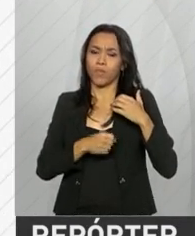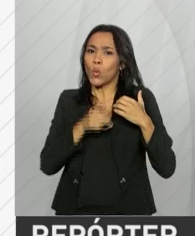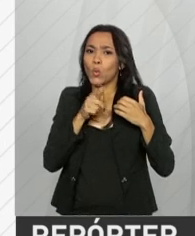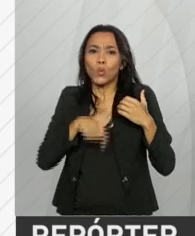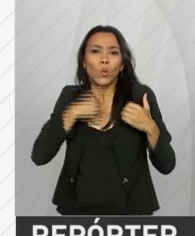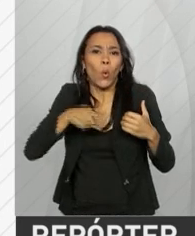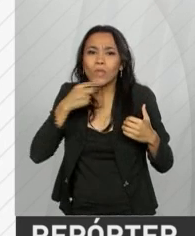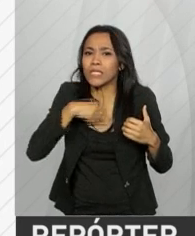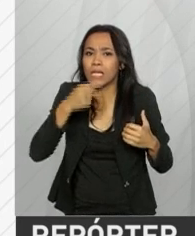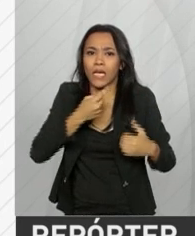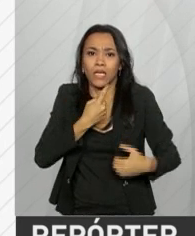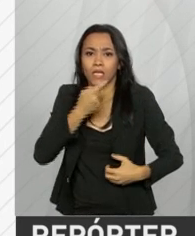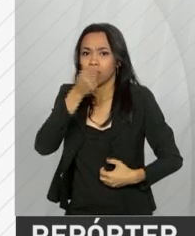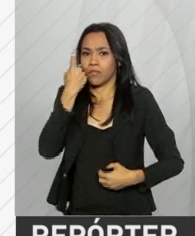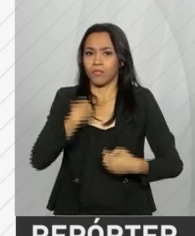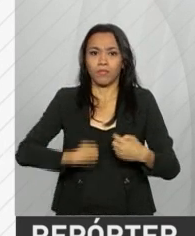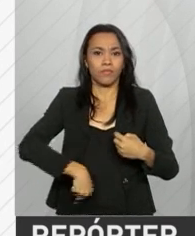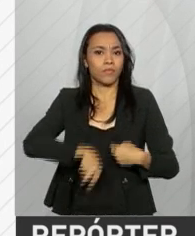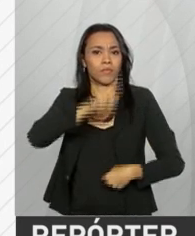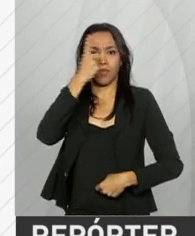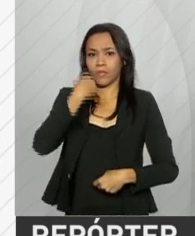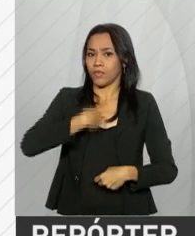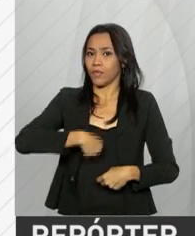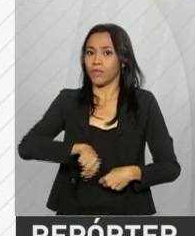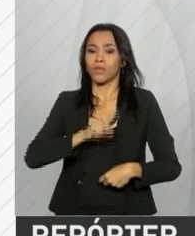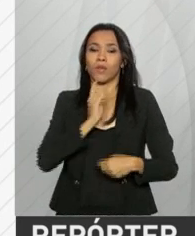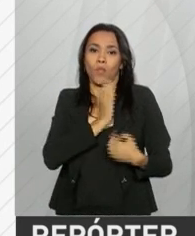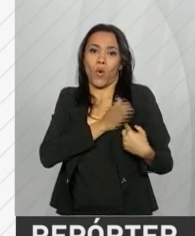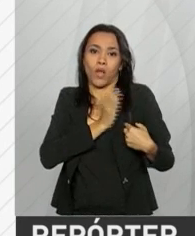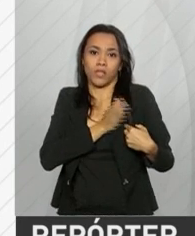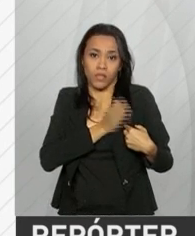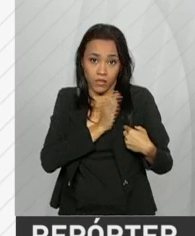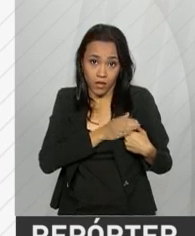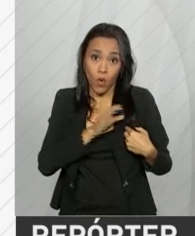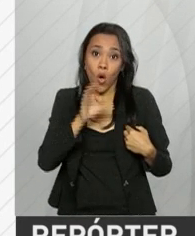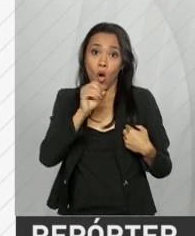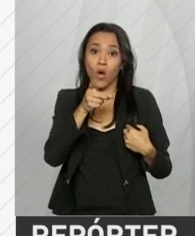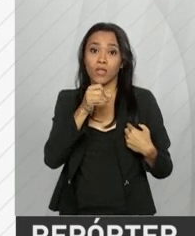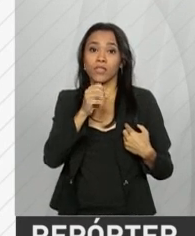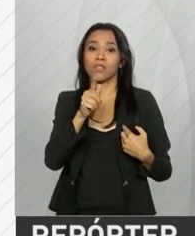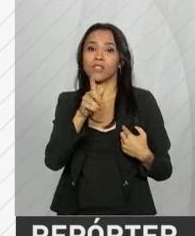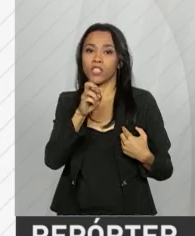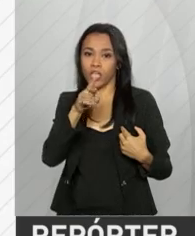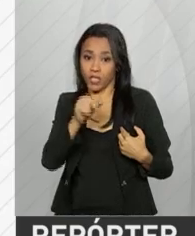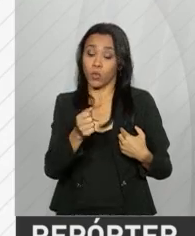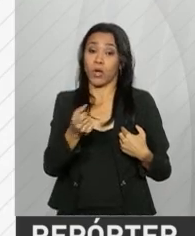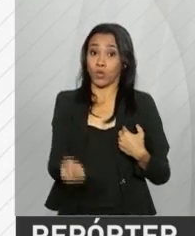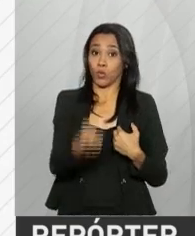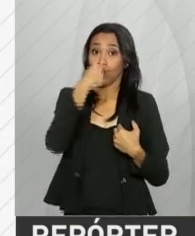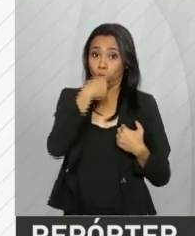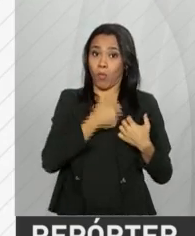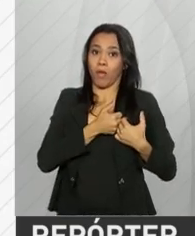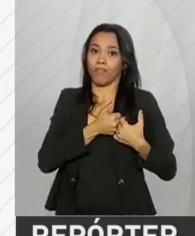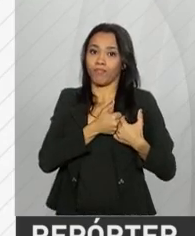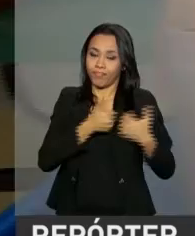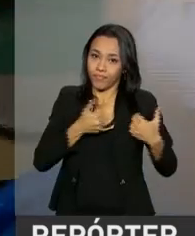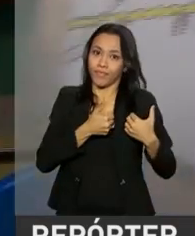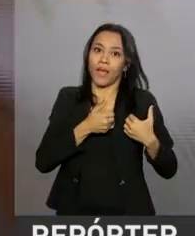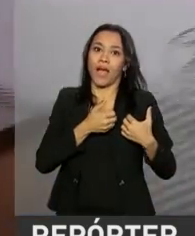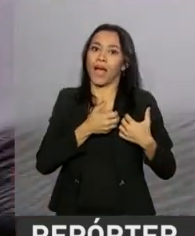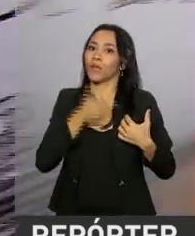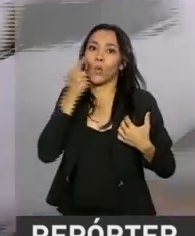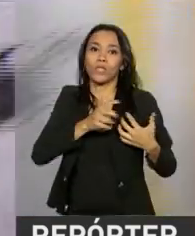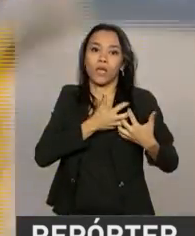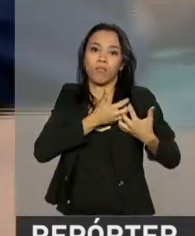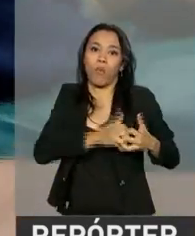sangue não consegue levar oxigênio para o coração o medicamento desfaz a obstrução interrompendo um enfarto e